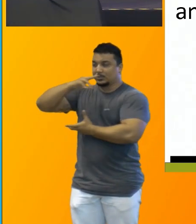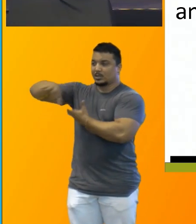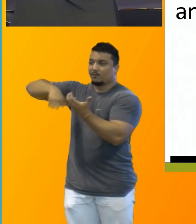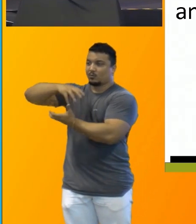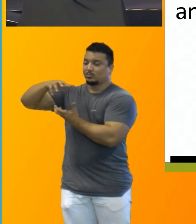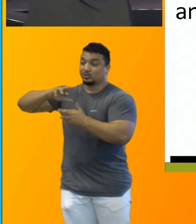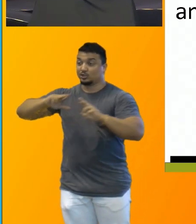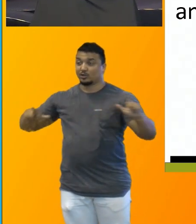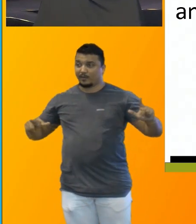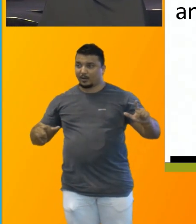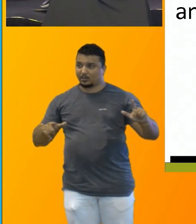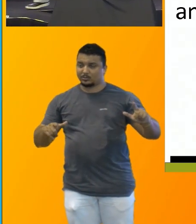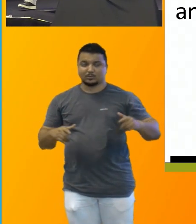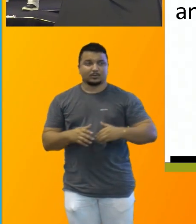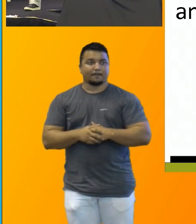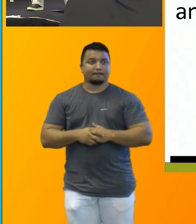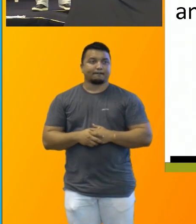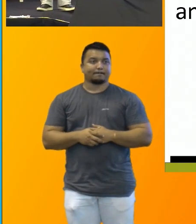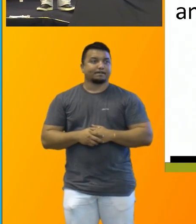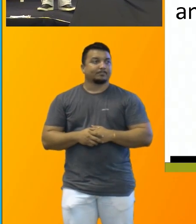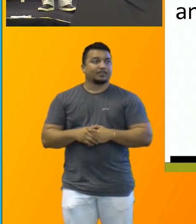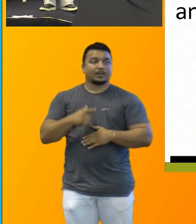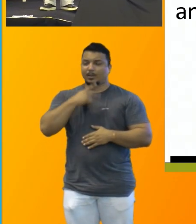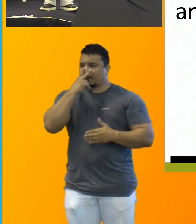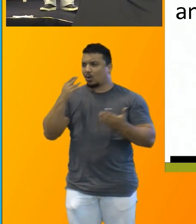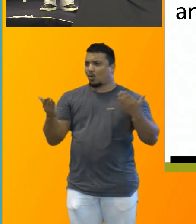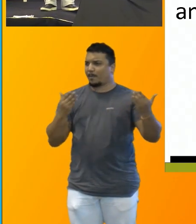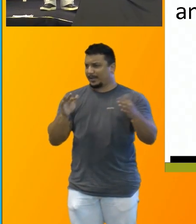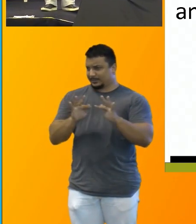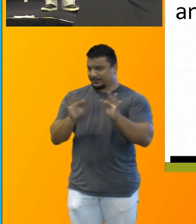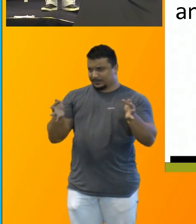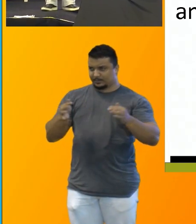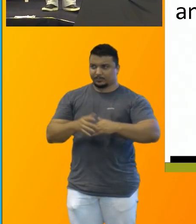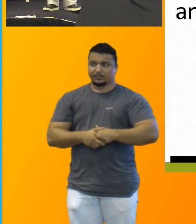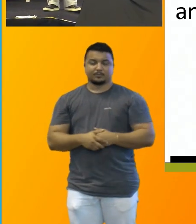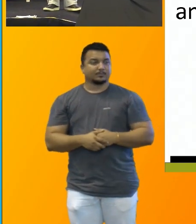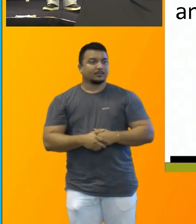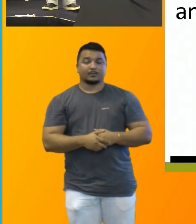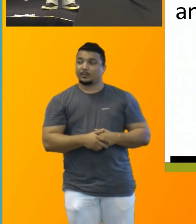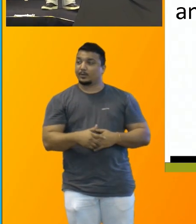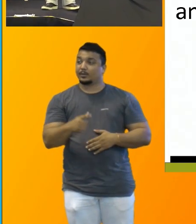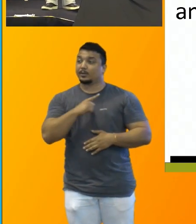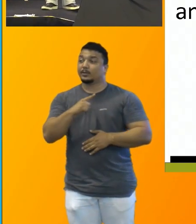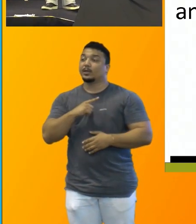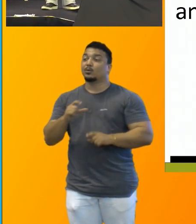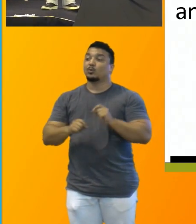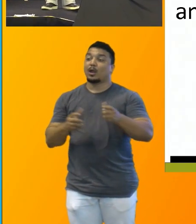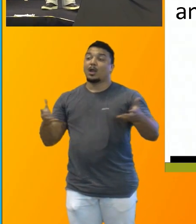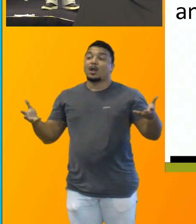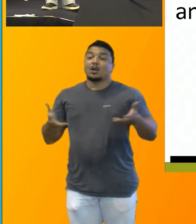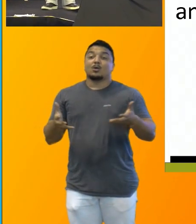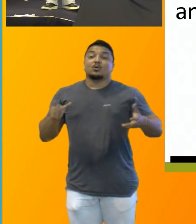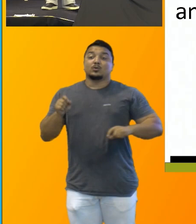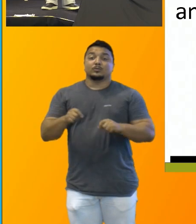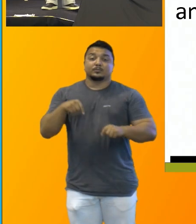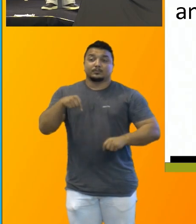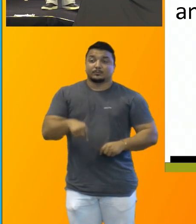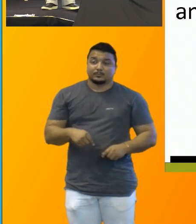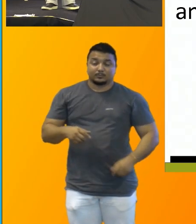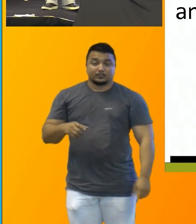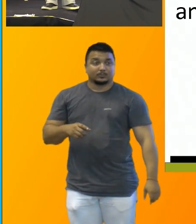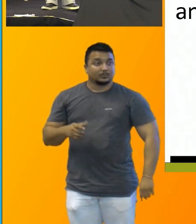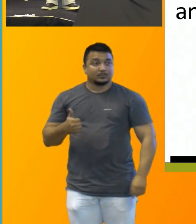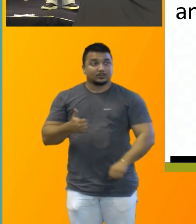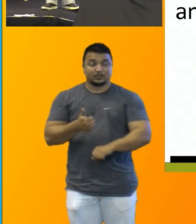uma comparação assim muito simples, né? Nós estamos aqui agora precisamente às